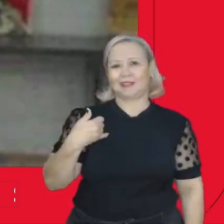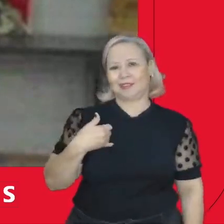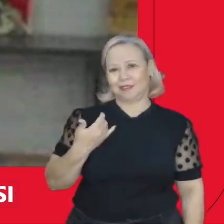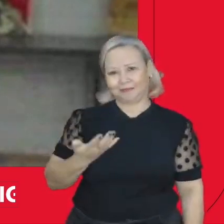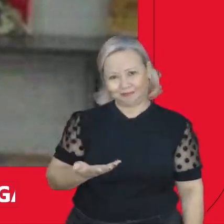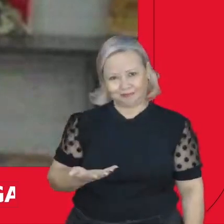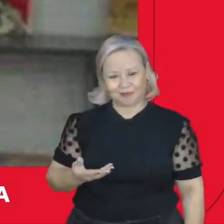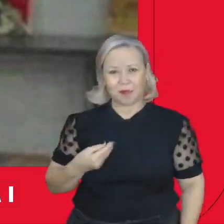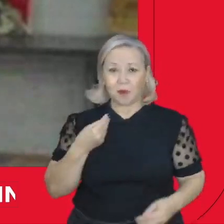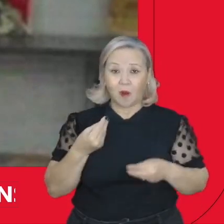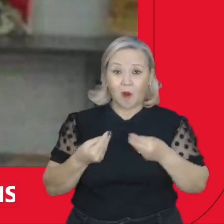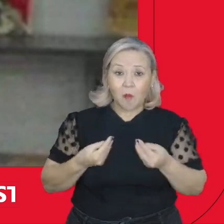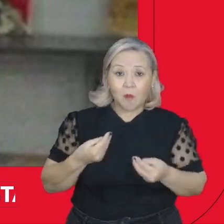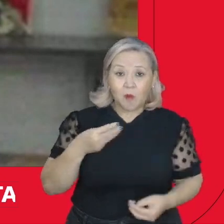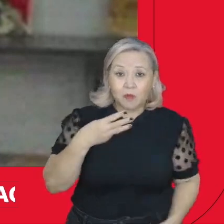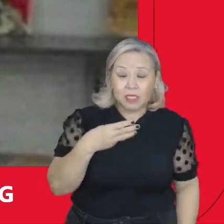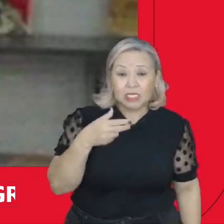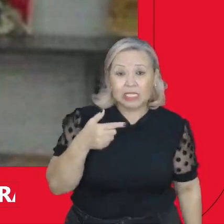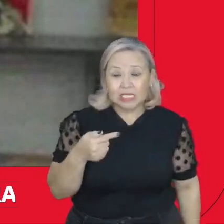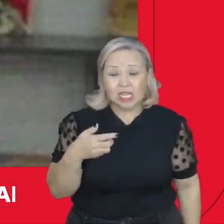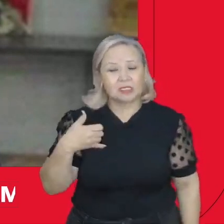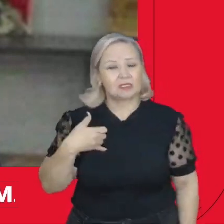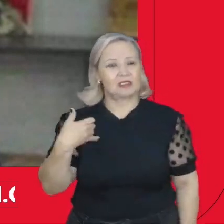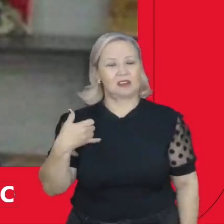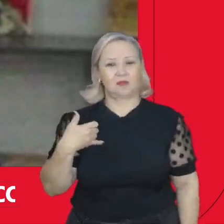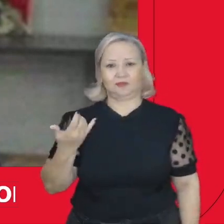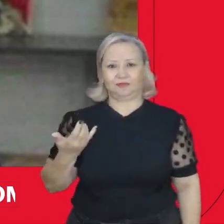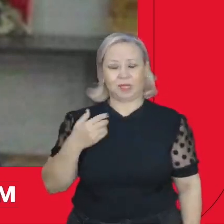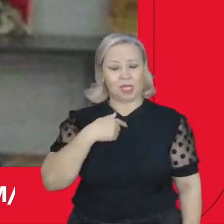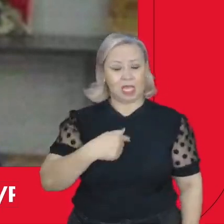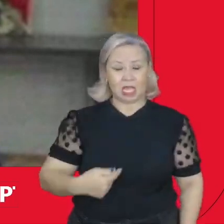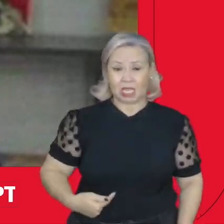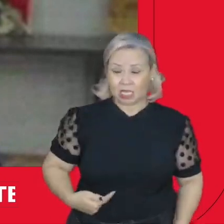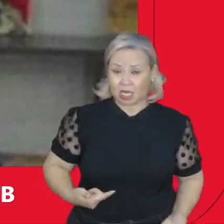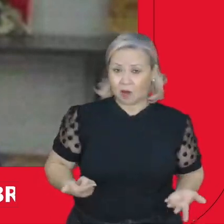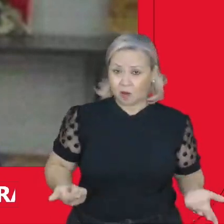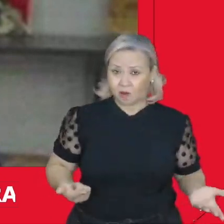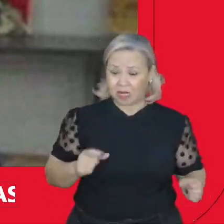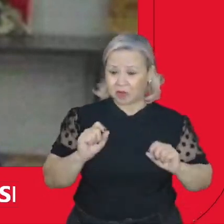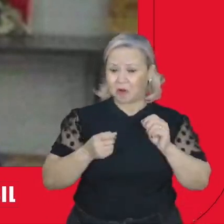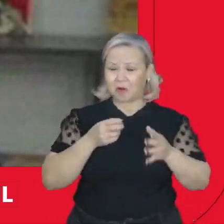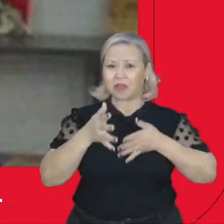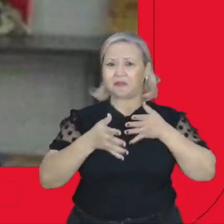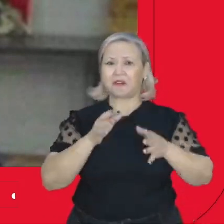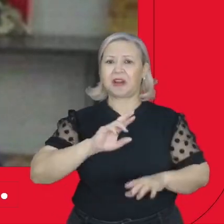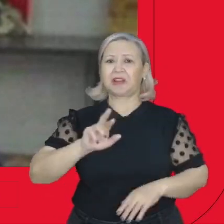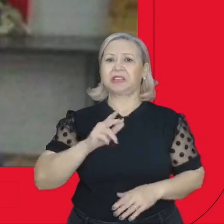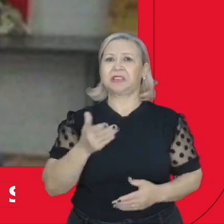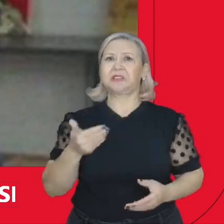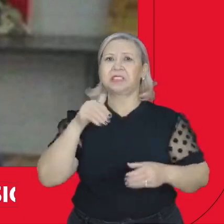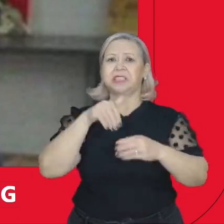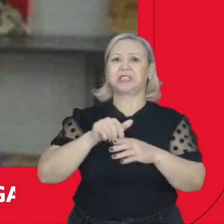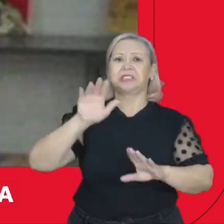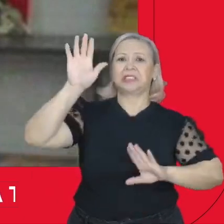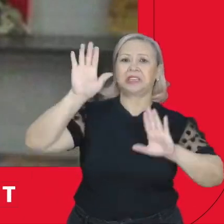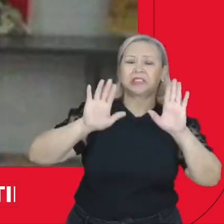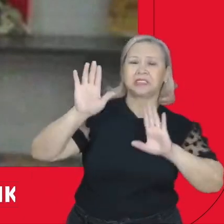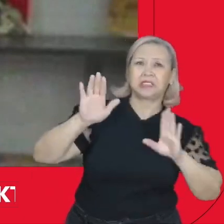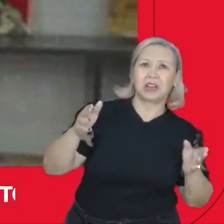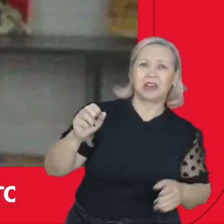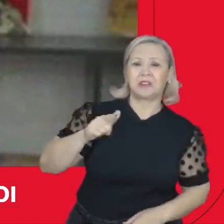nisso? 37 anos, o governador, que disse que não ia ser candidato à reeleição, que não ia vender as nossas